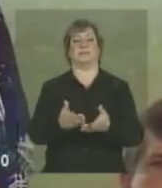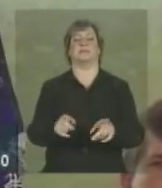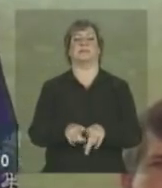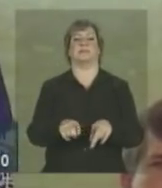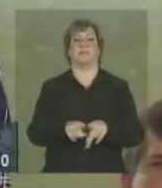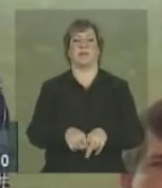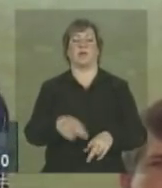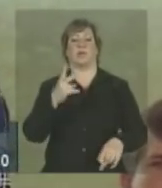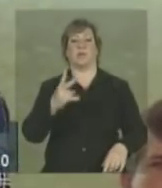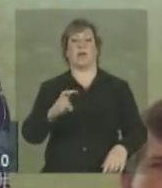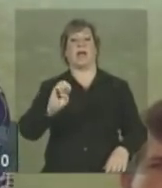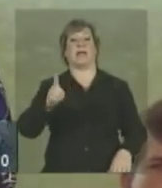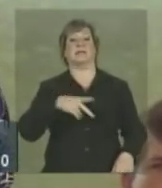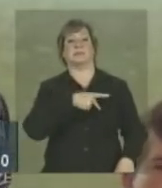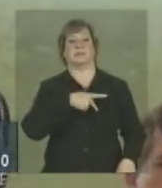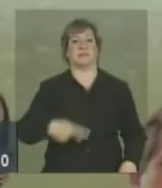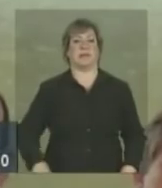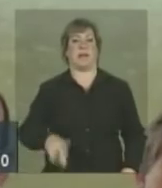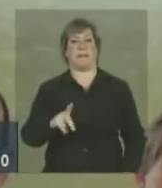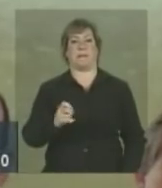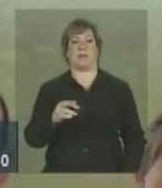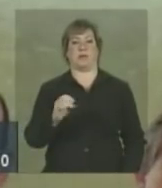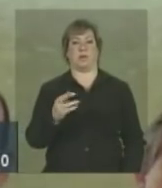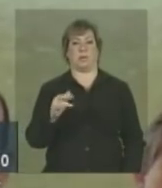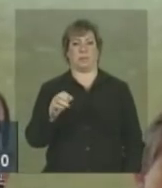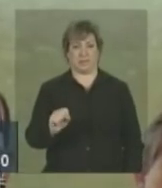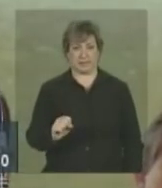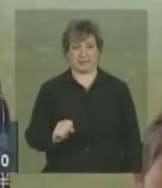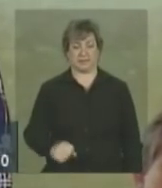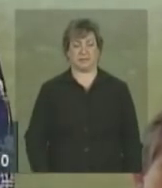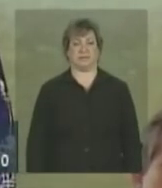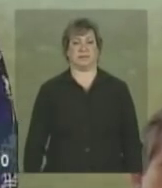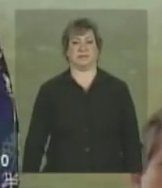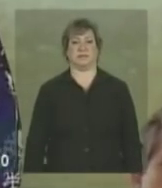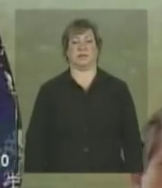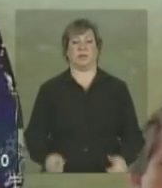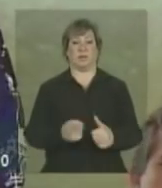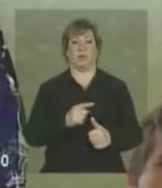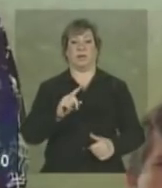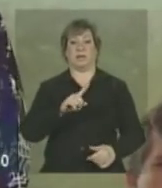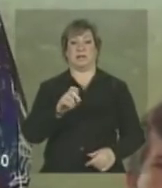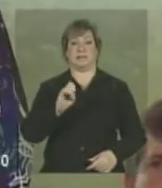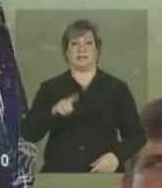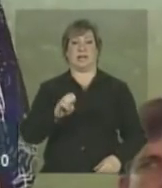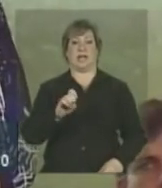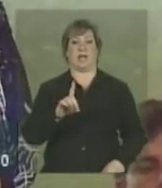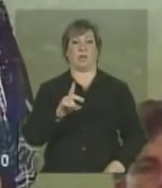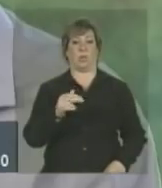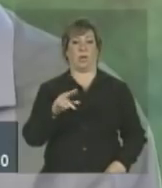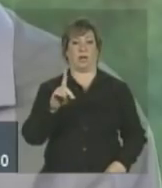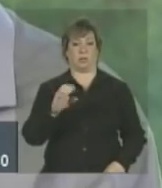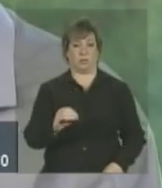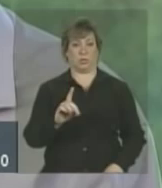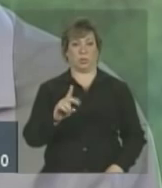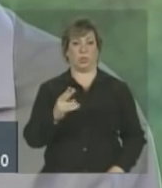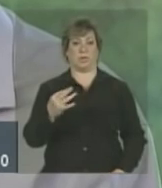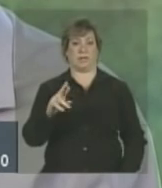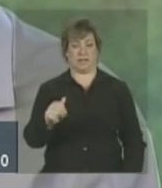da Petrobras, dois ex-presidentes da Petrobras. O Zé Eduardo Dutra,